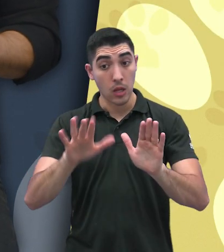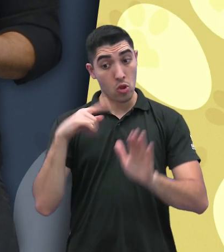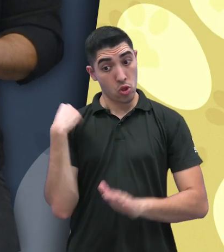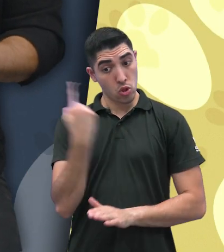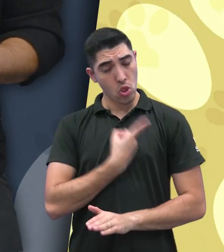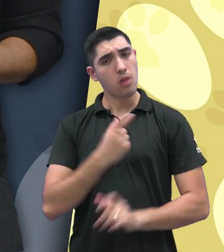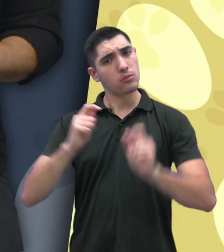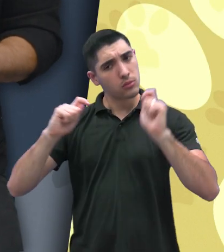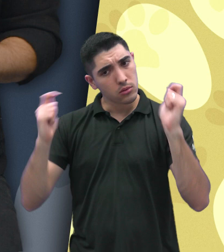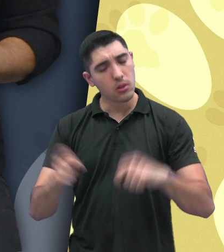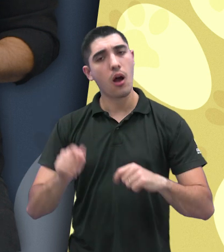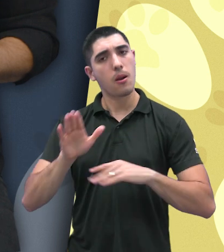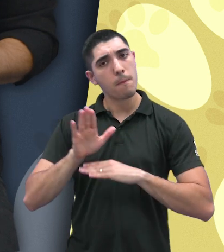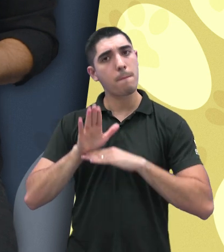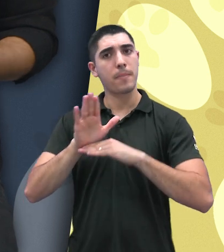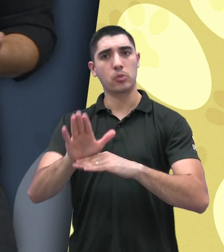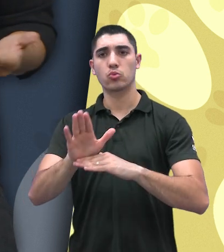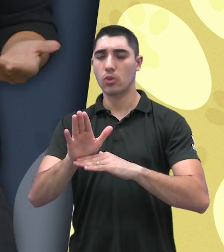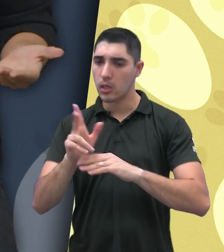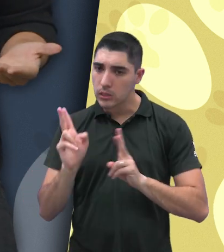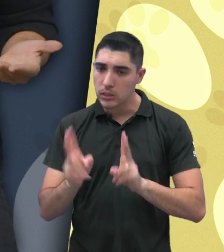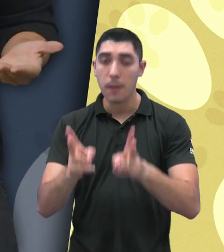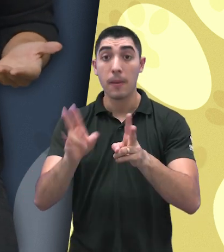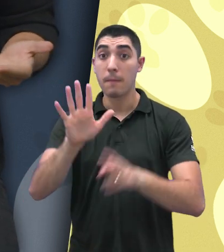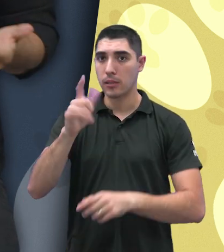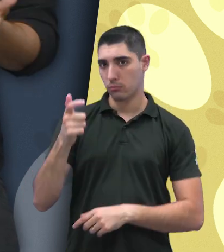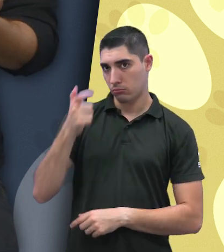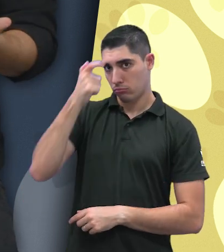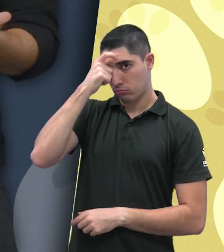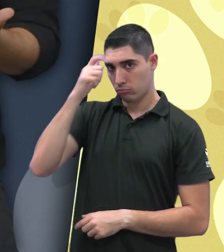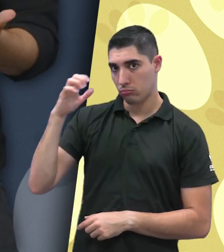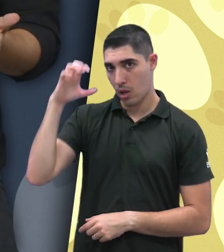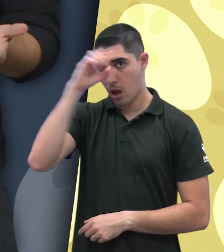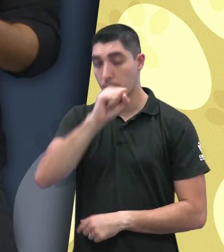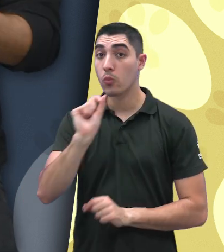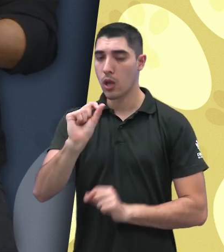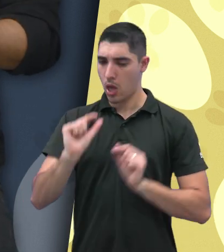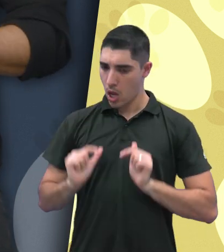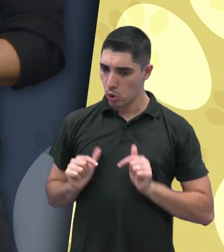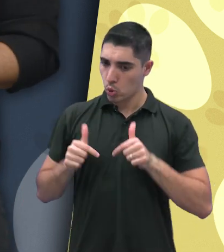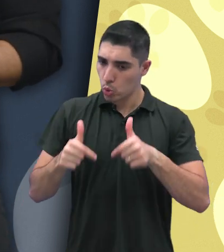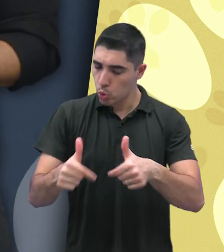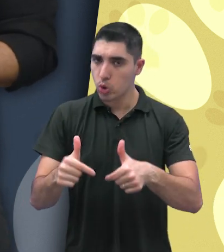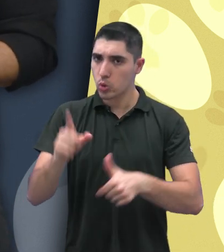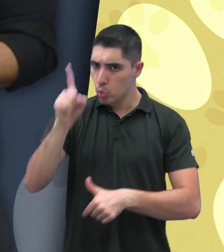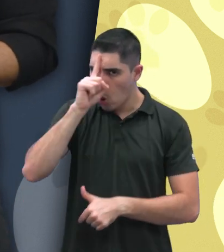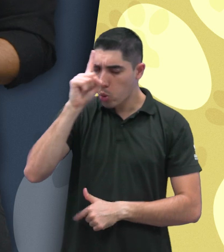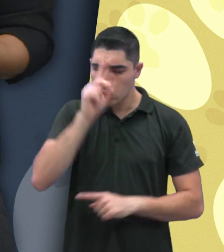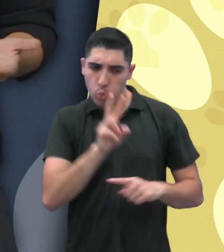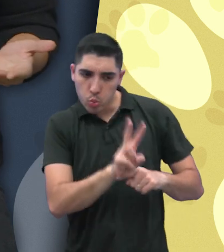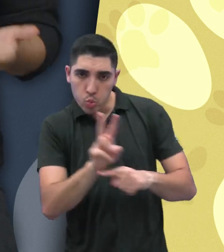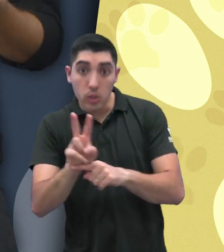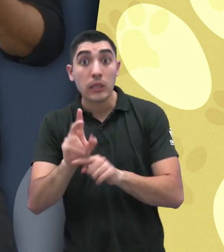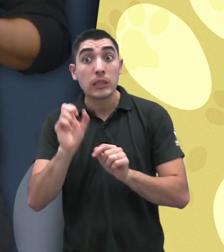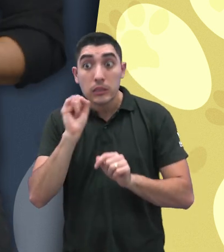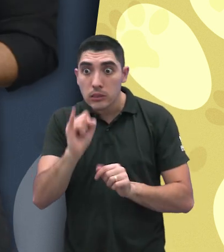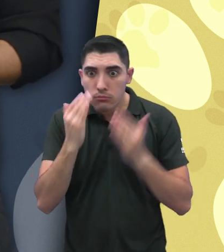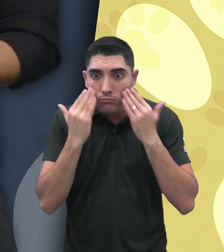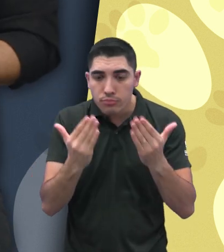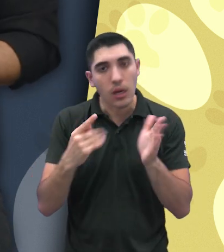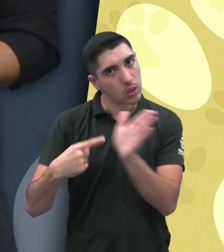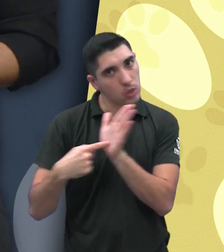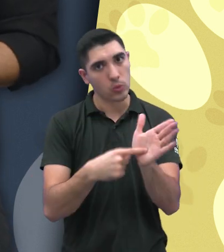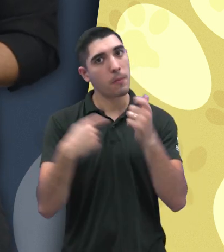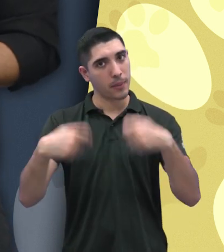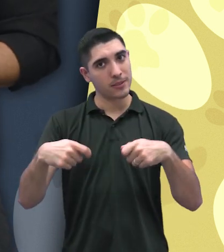todos nós podemos fazer a diferença com escolhas mais conscientes, atitudes de cuidado ali no dia a dia e, claro,